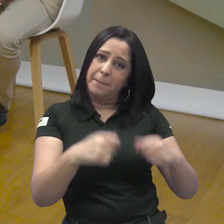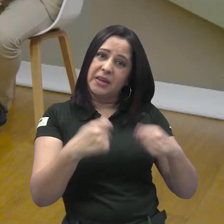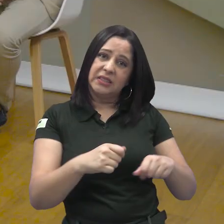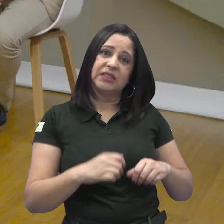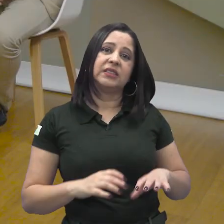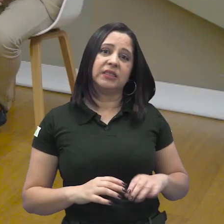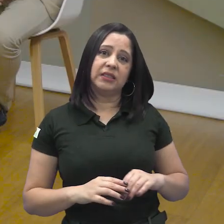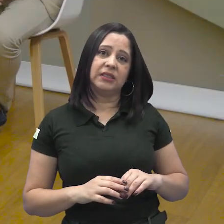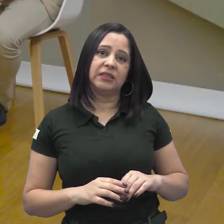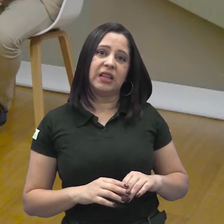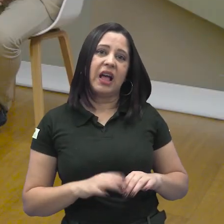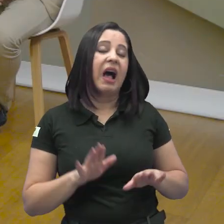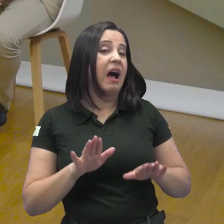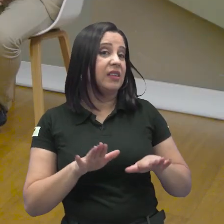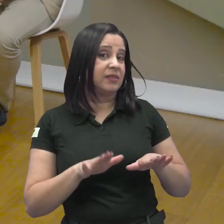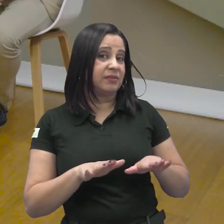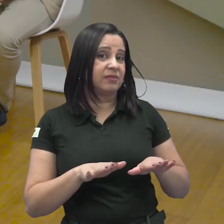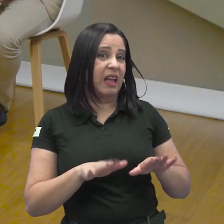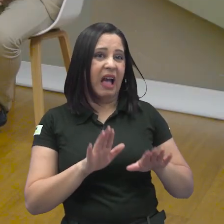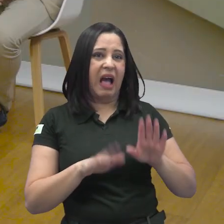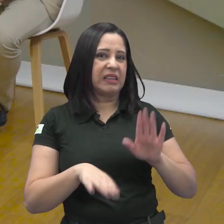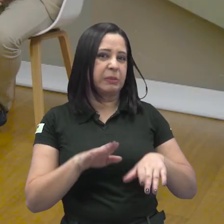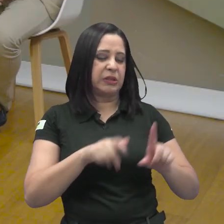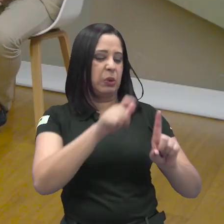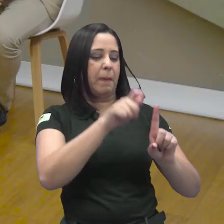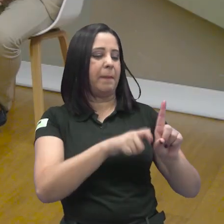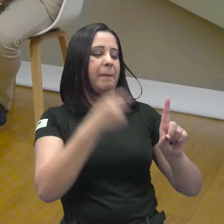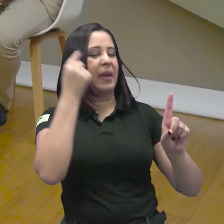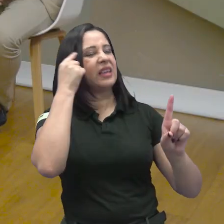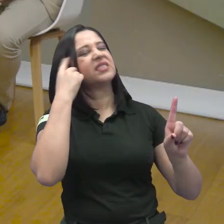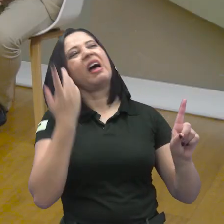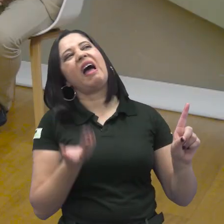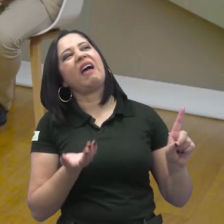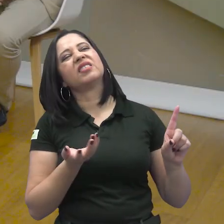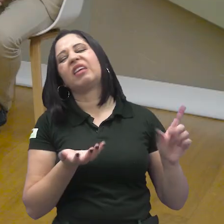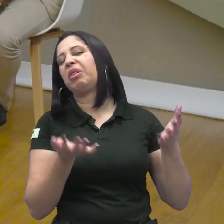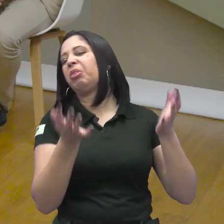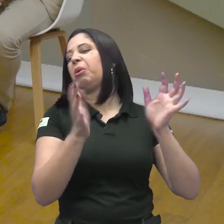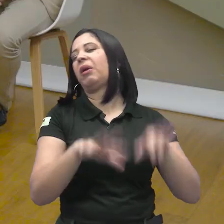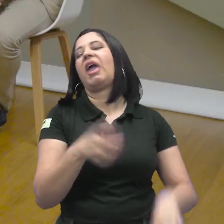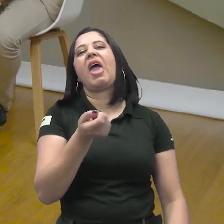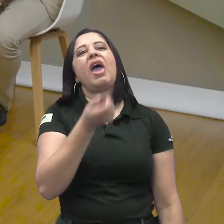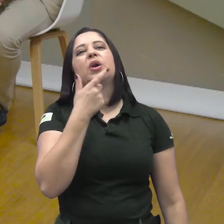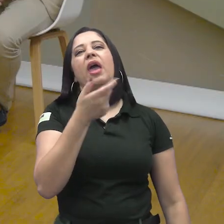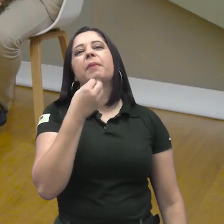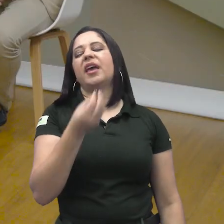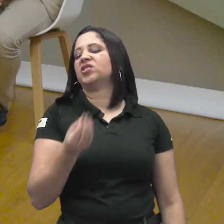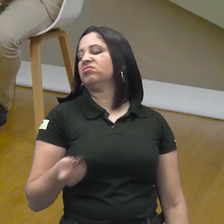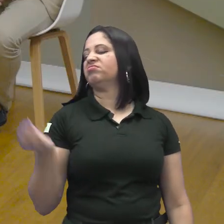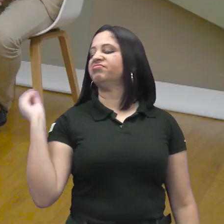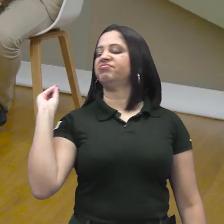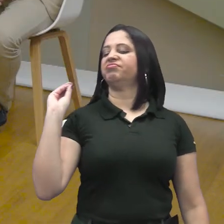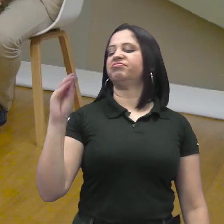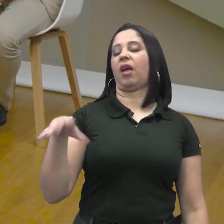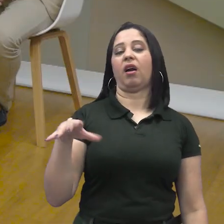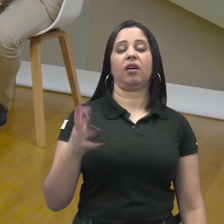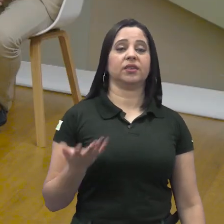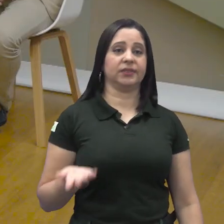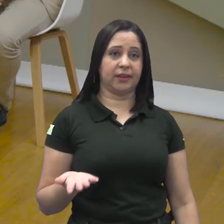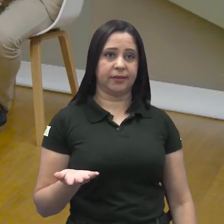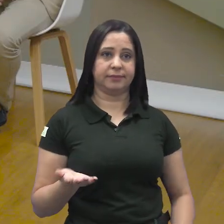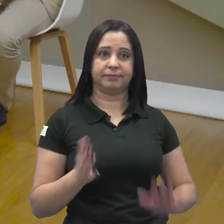chega uma hora, então, que realmente ela pode não abandonar, mas deixar de fazer uso do medicamento com essas outras medidas que você falou